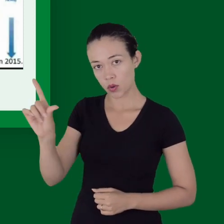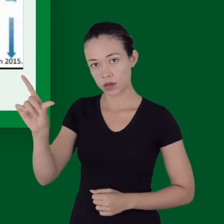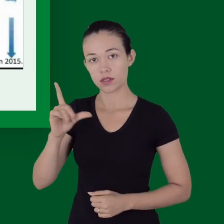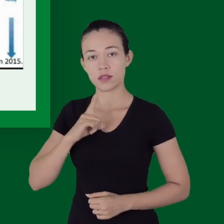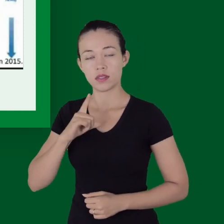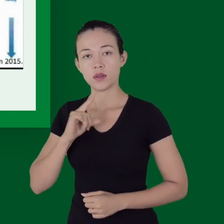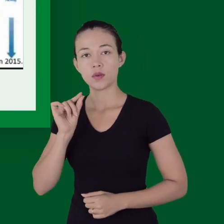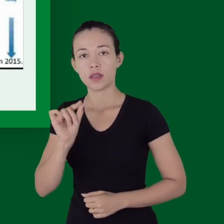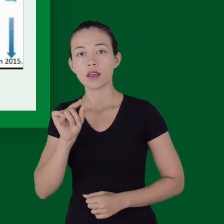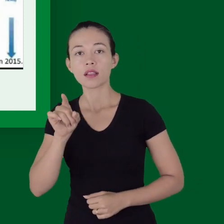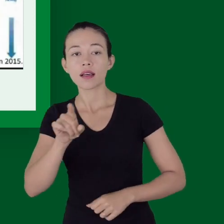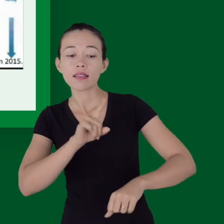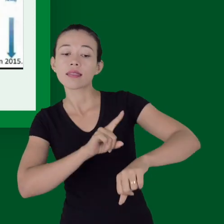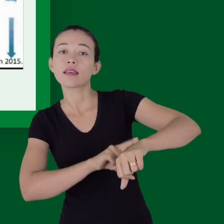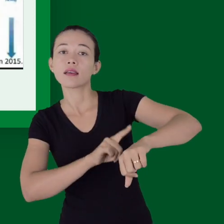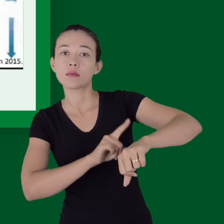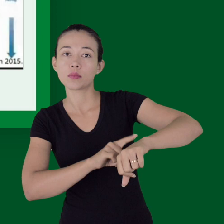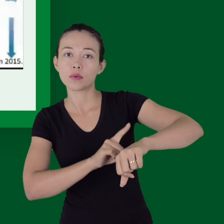marcando os tempos, né?